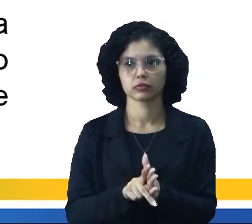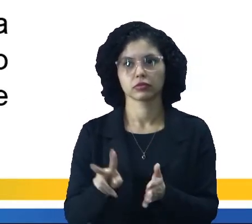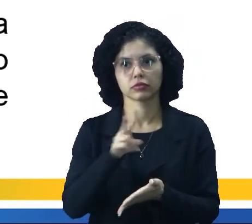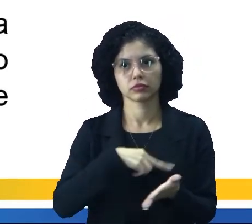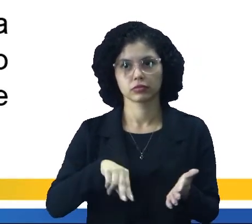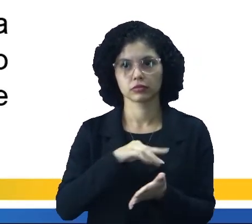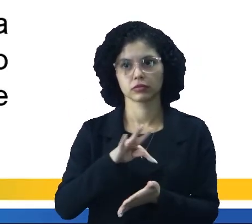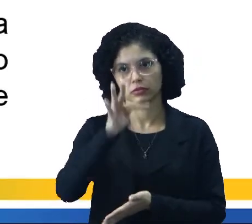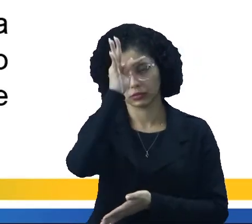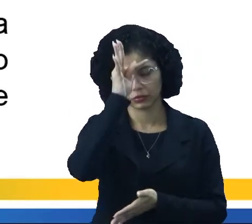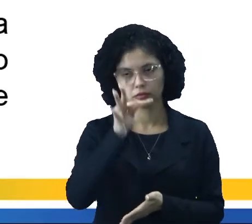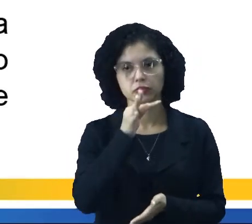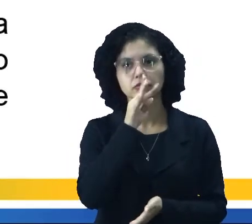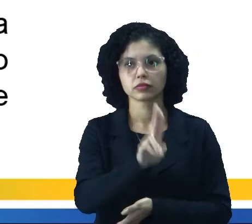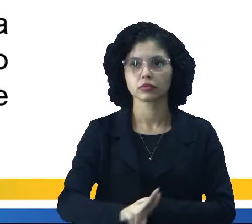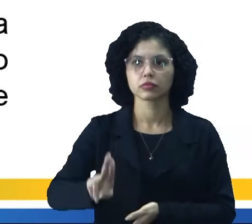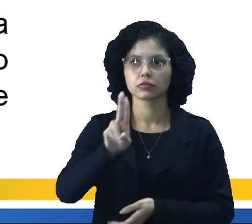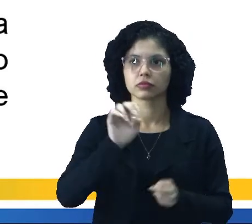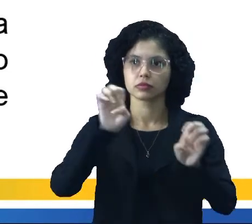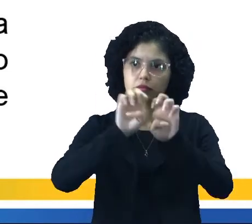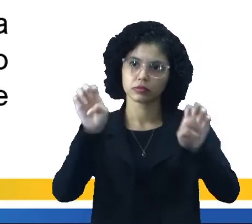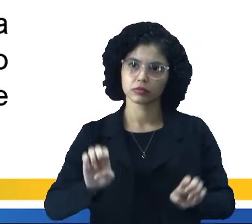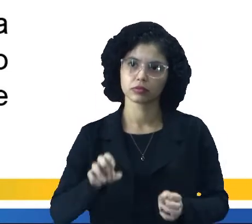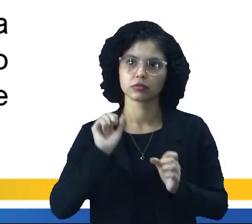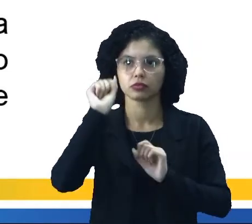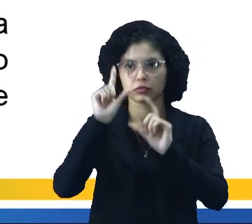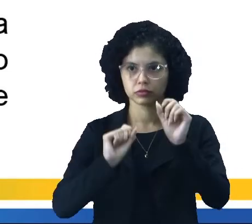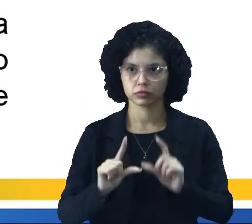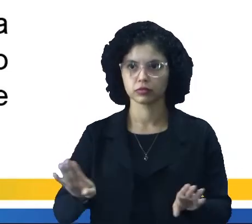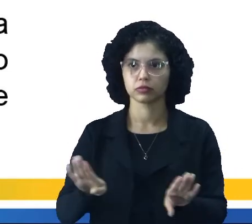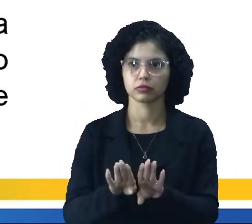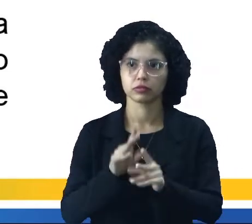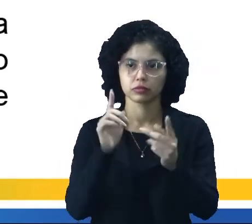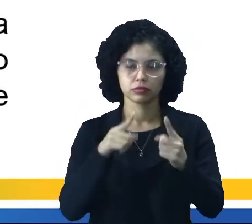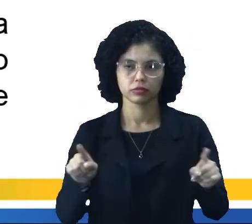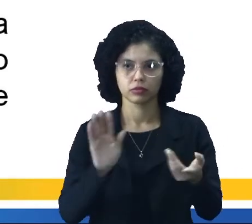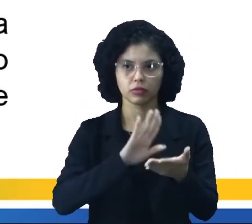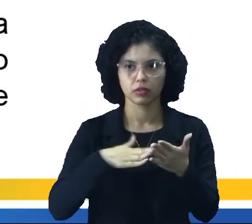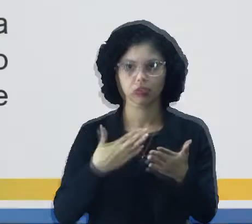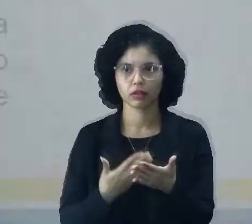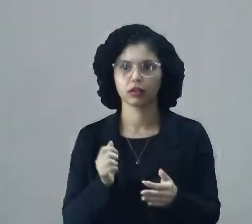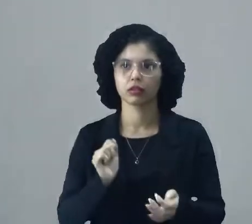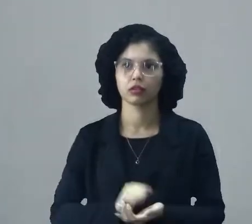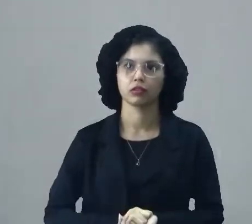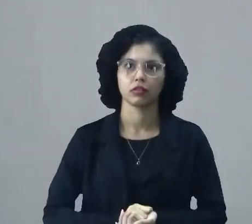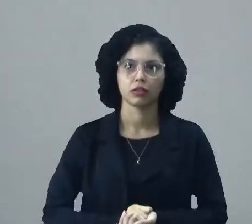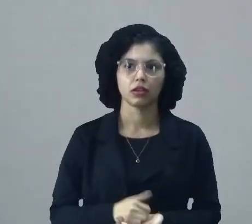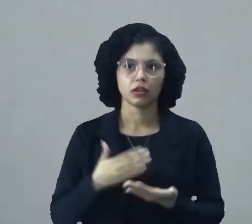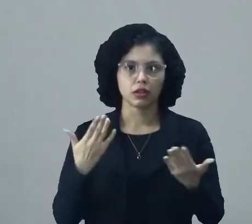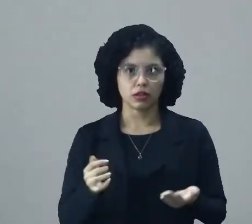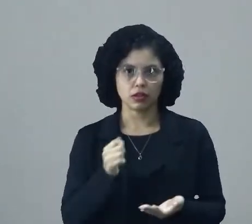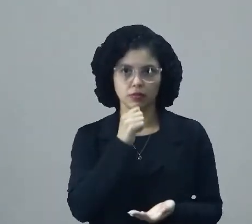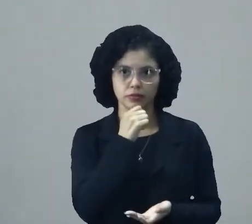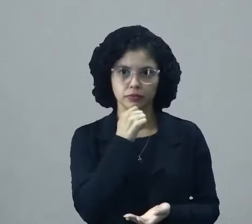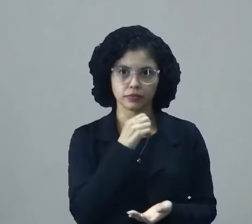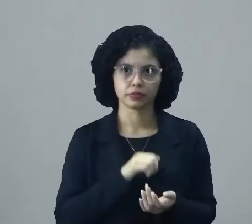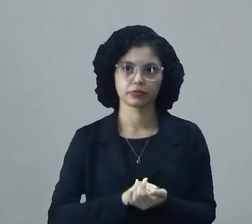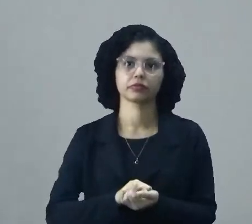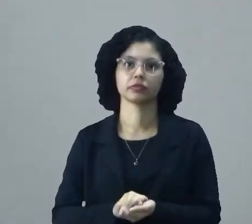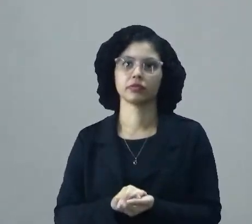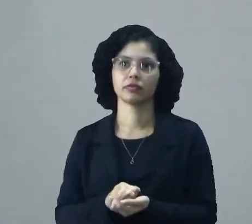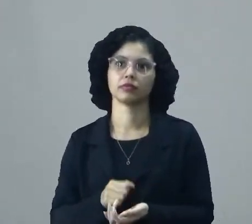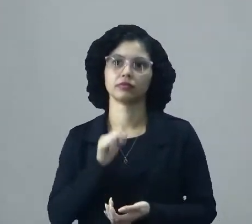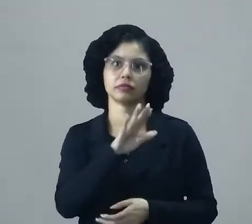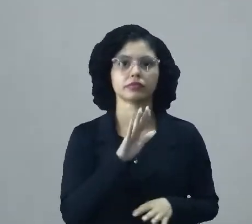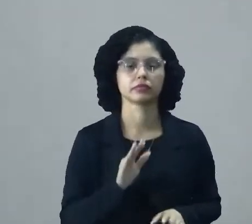originários na dança aeróbica tradicional, utilizando a estrutura e o estilo da música e interpretando. Então, é aquele 5, 6,